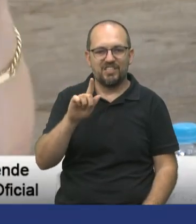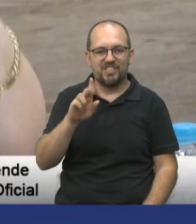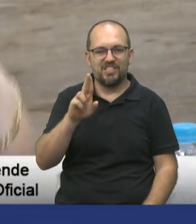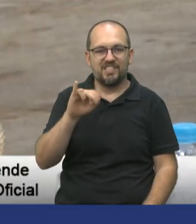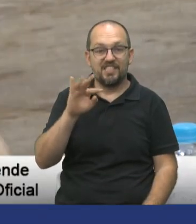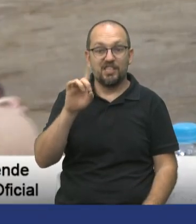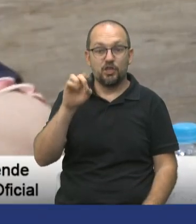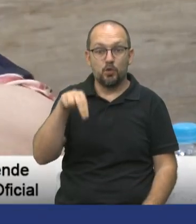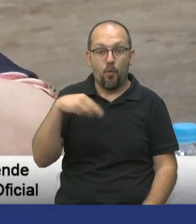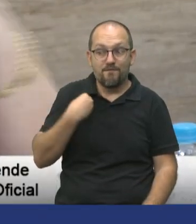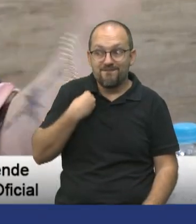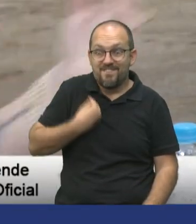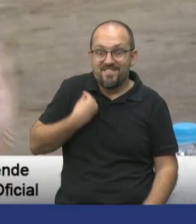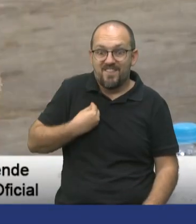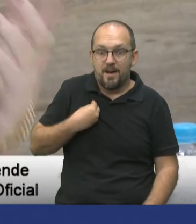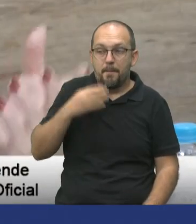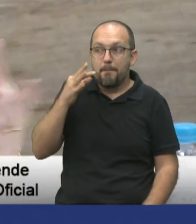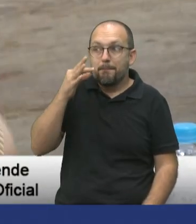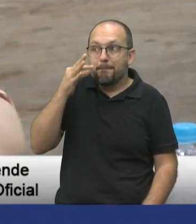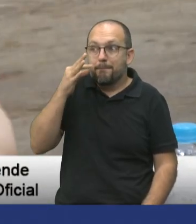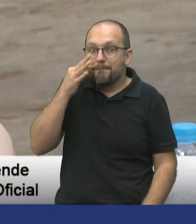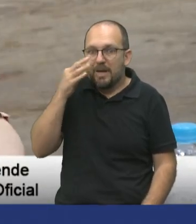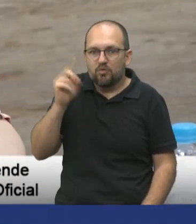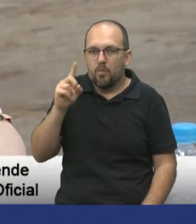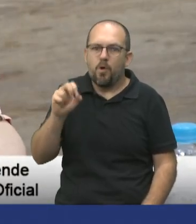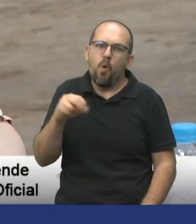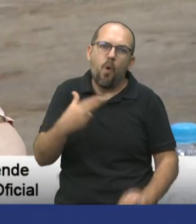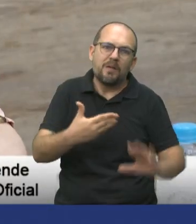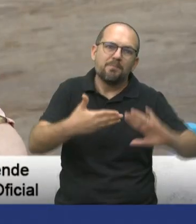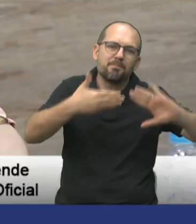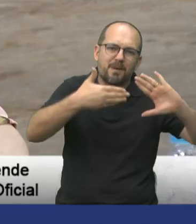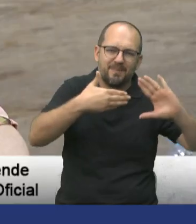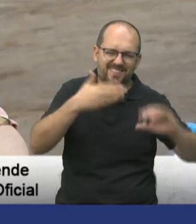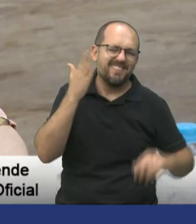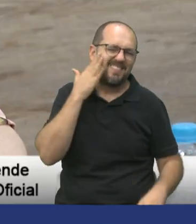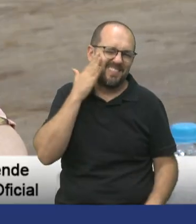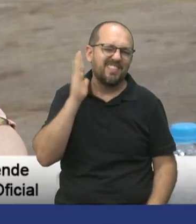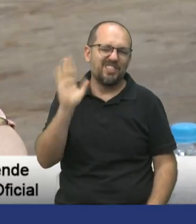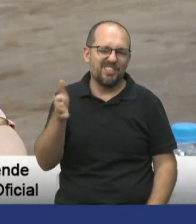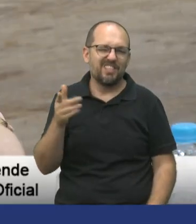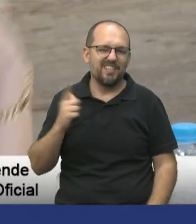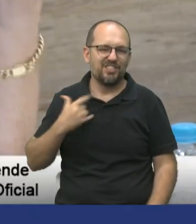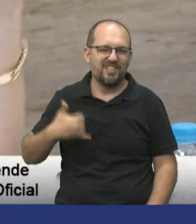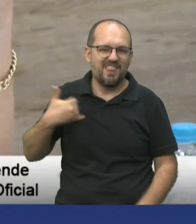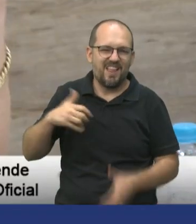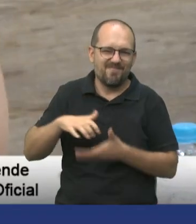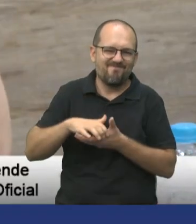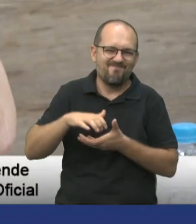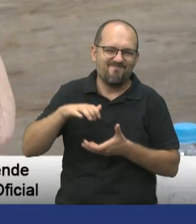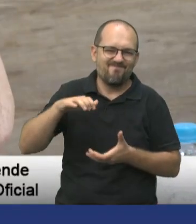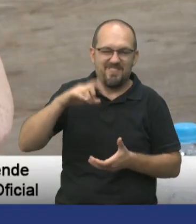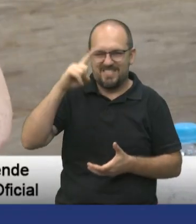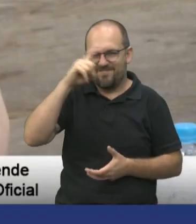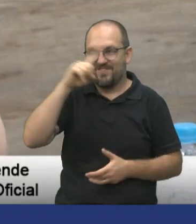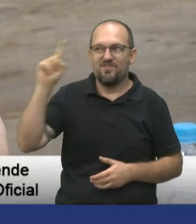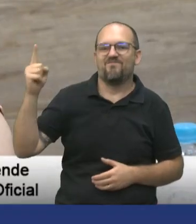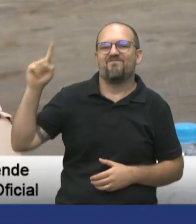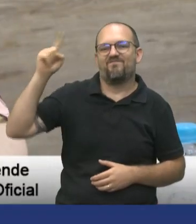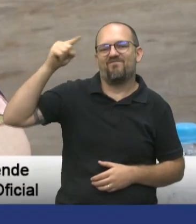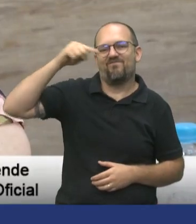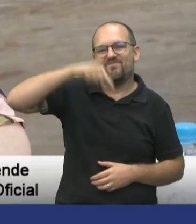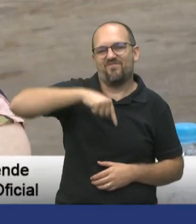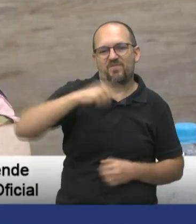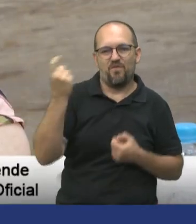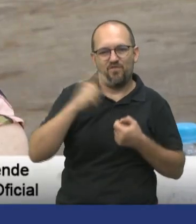não pessoalmente, mas por uma videoconferência e tudo mais. A gente sabia que ela já tinha uma certa idade e muita dificuldade de sair, de vir para